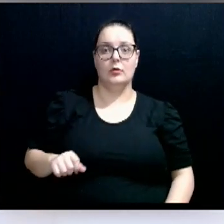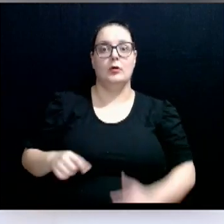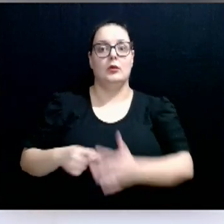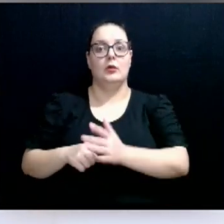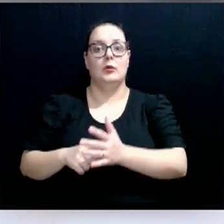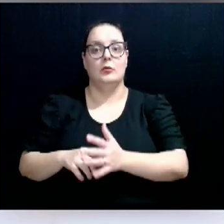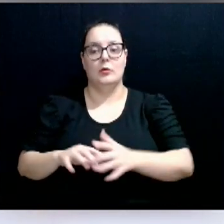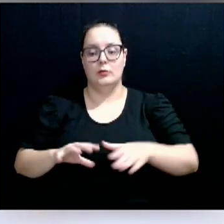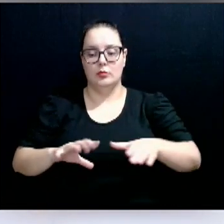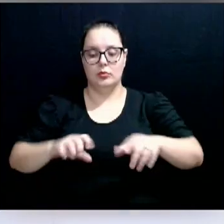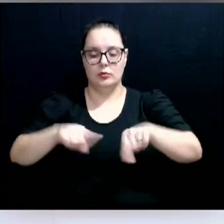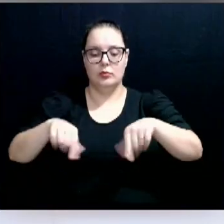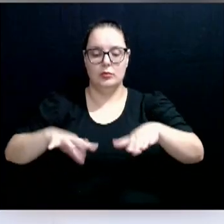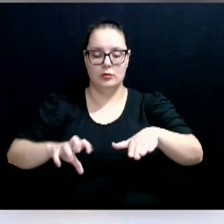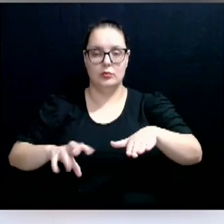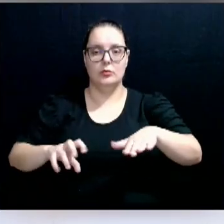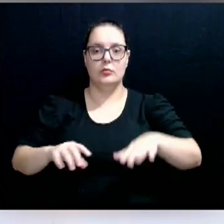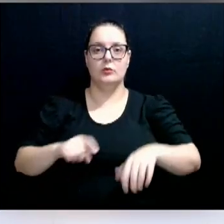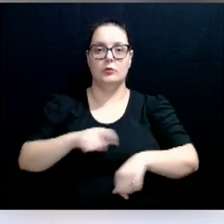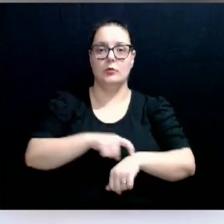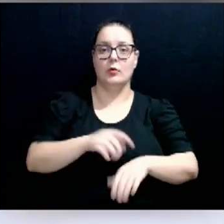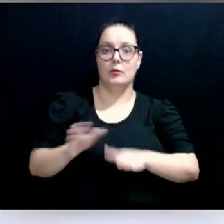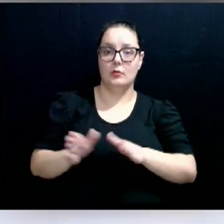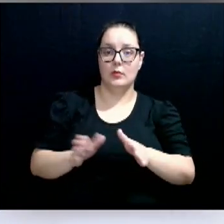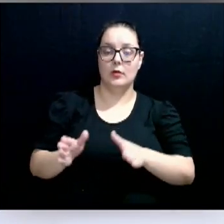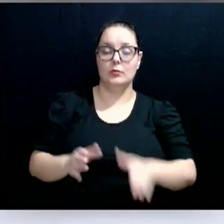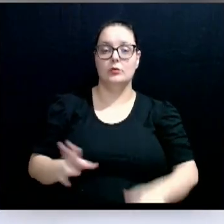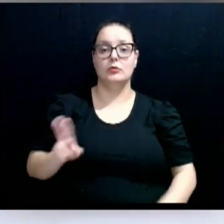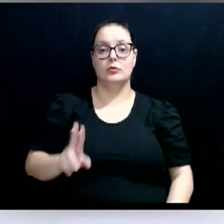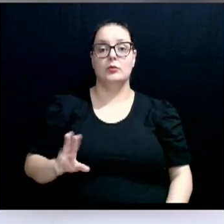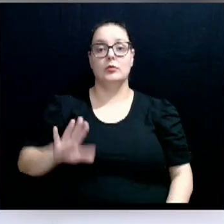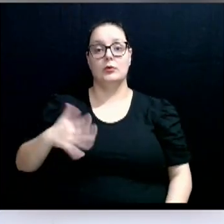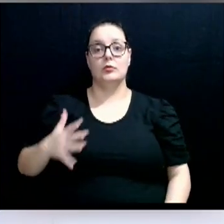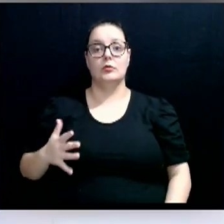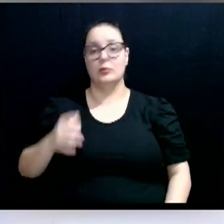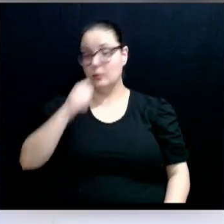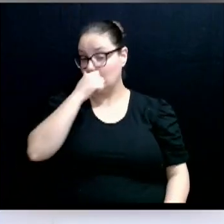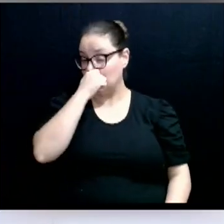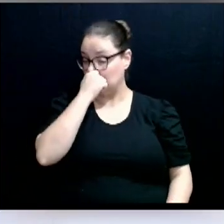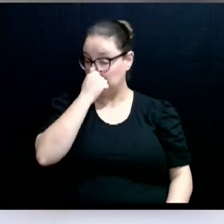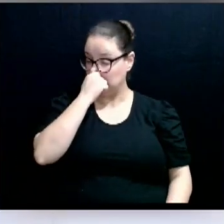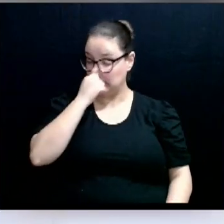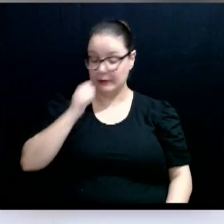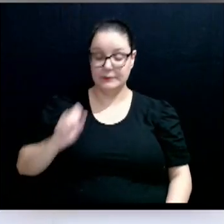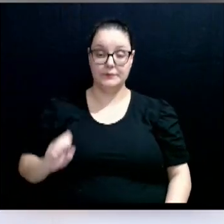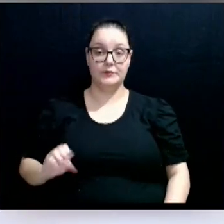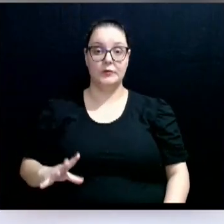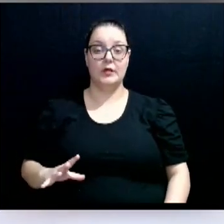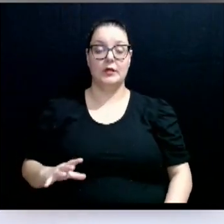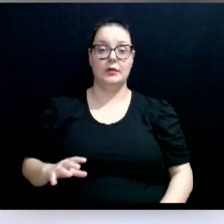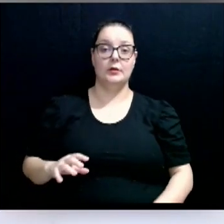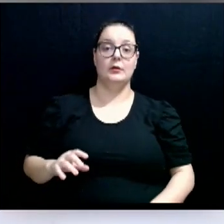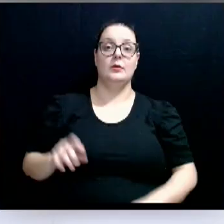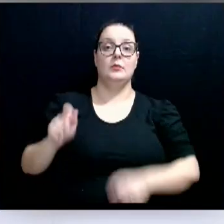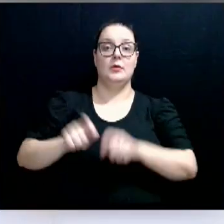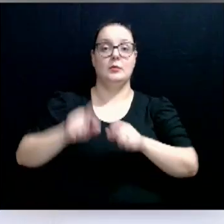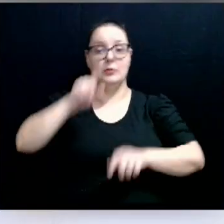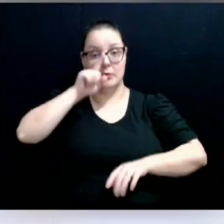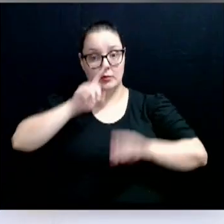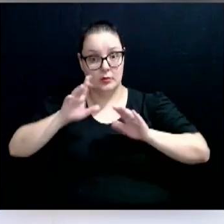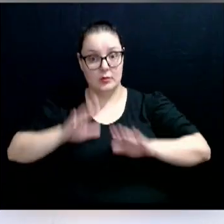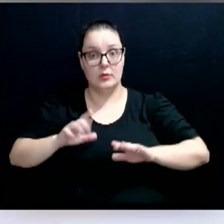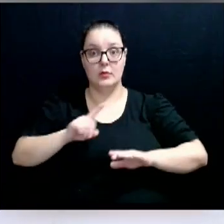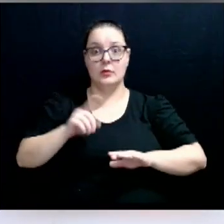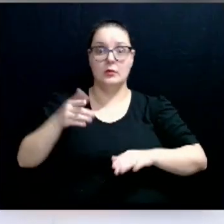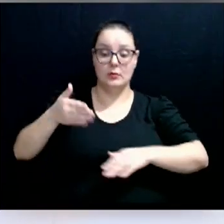uso, e quando ele estiver ligado, também tem uma placa avisando que está ligado, para que as pessoas tomem o devido cuidado, não entrem na piscina, para não